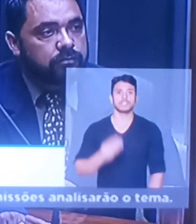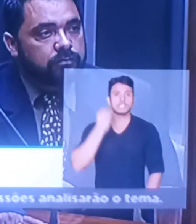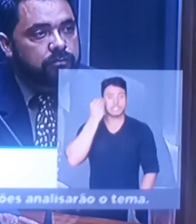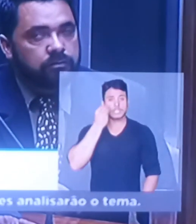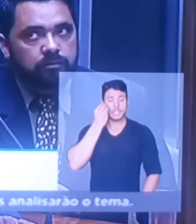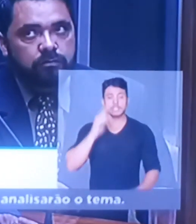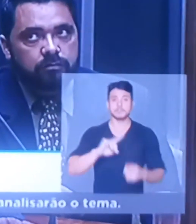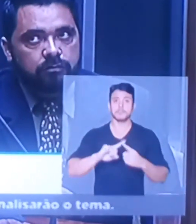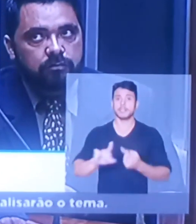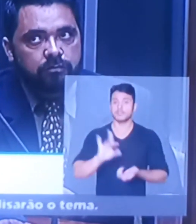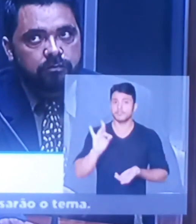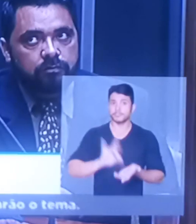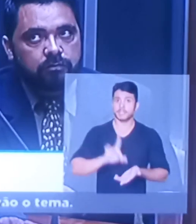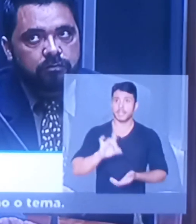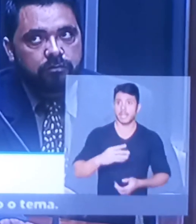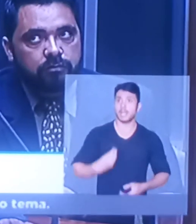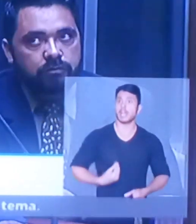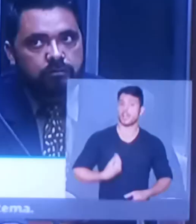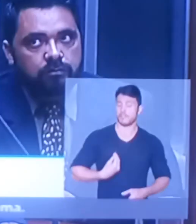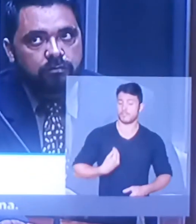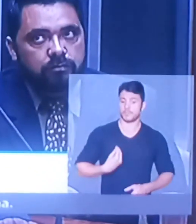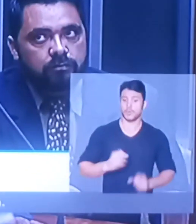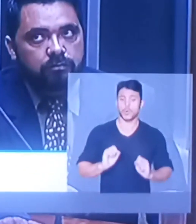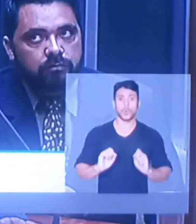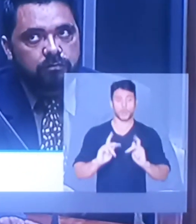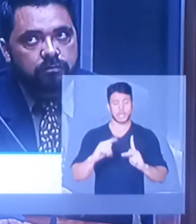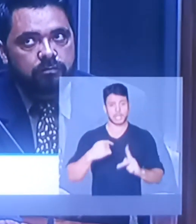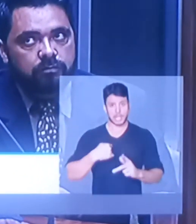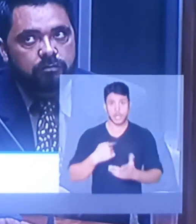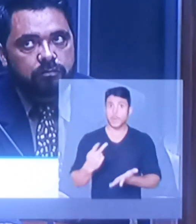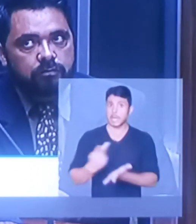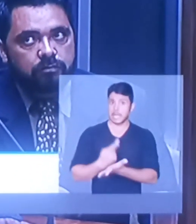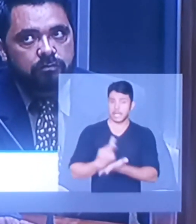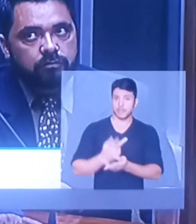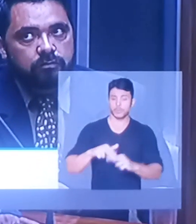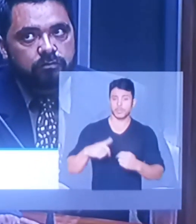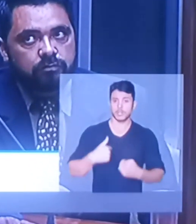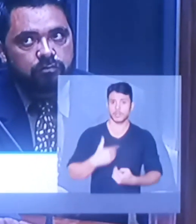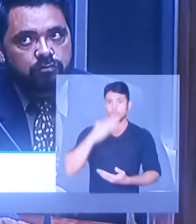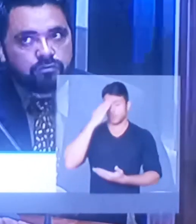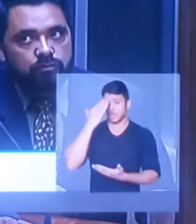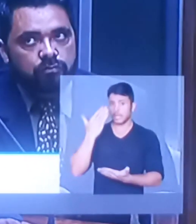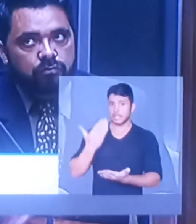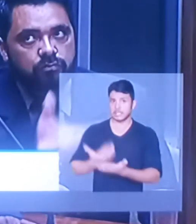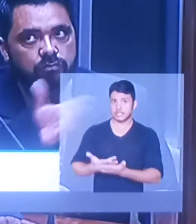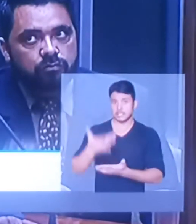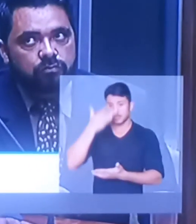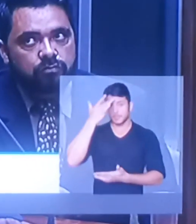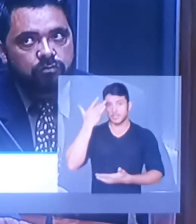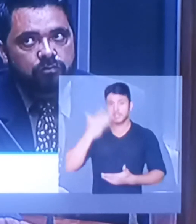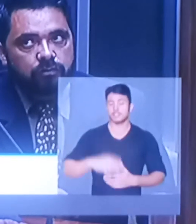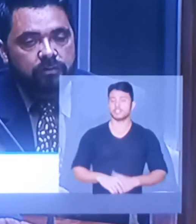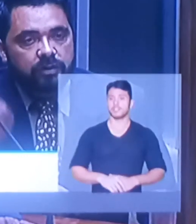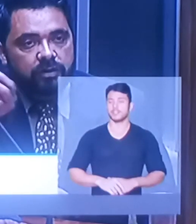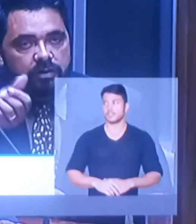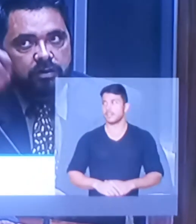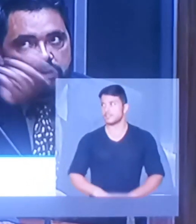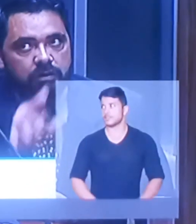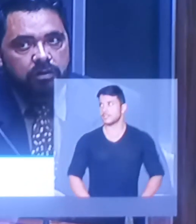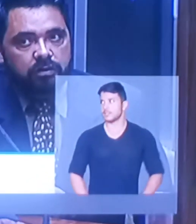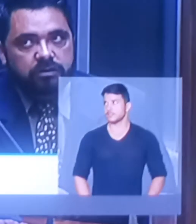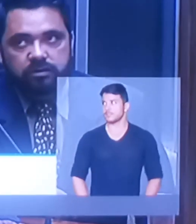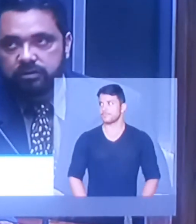vivo. Tá? Eu errei por confiar na pessoa, porque a gente é simples, a gente é pai de família, a gente não tem